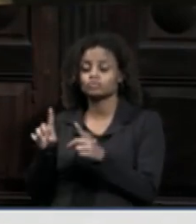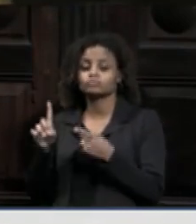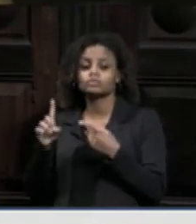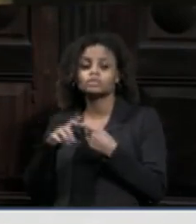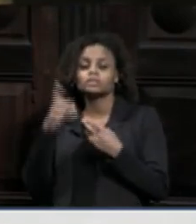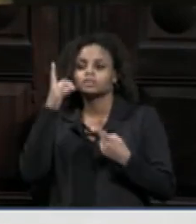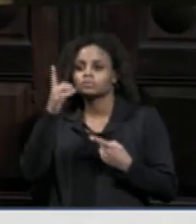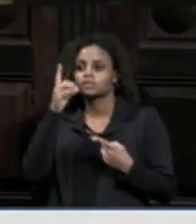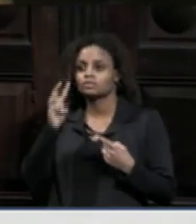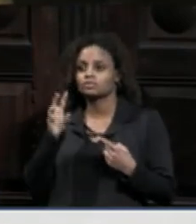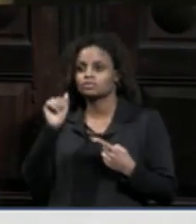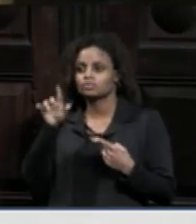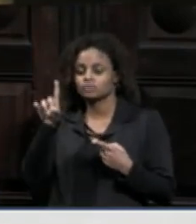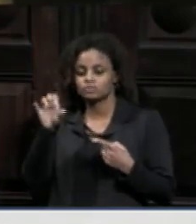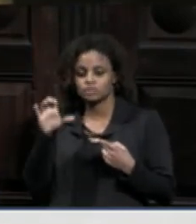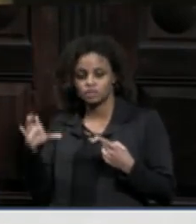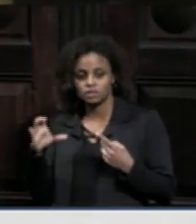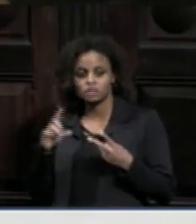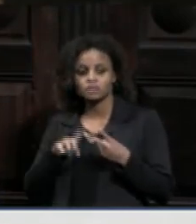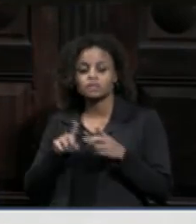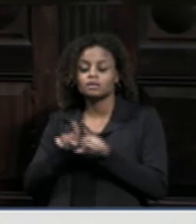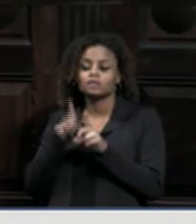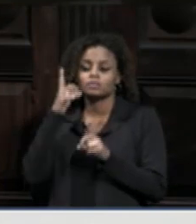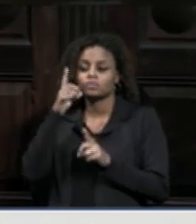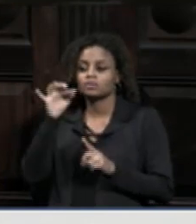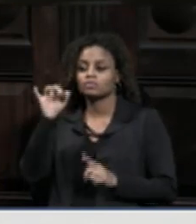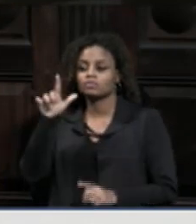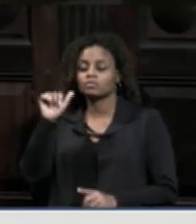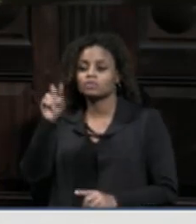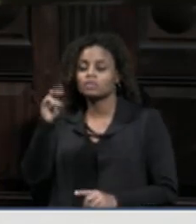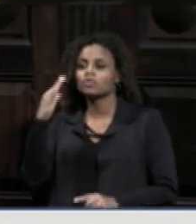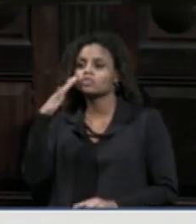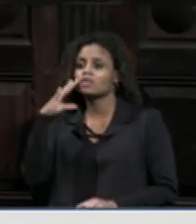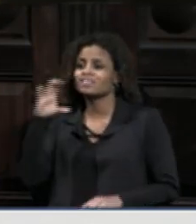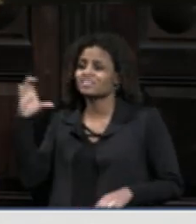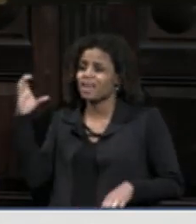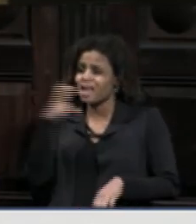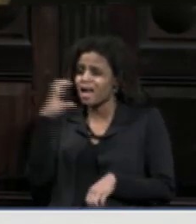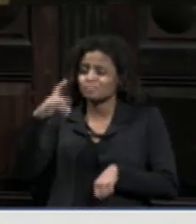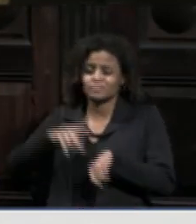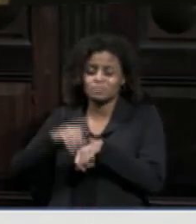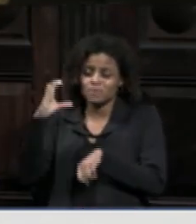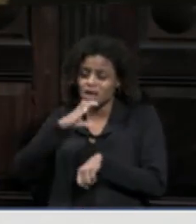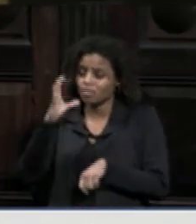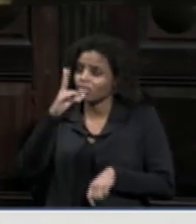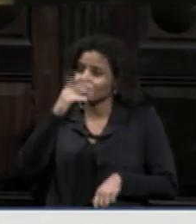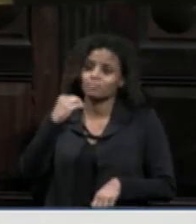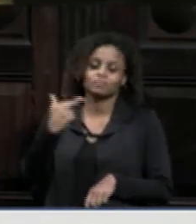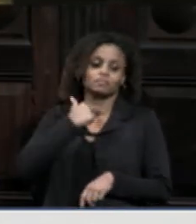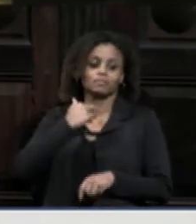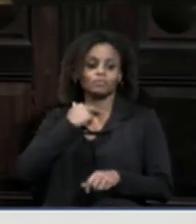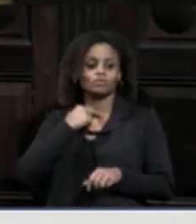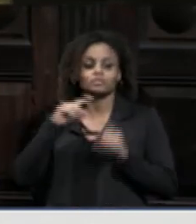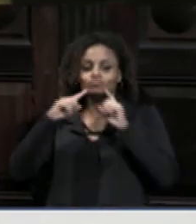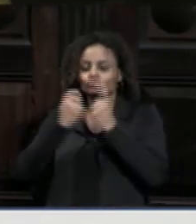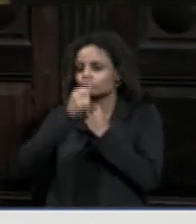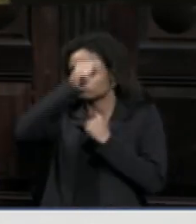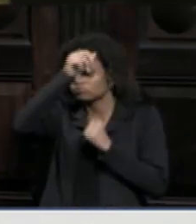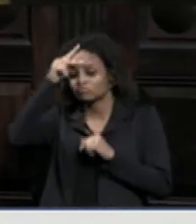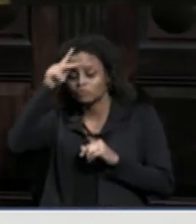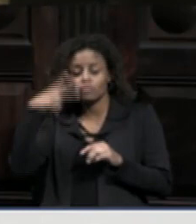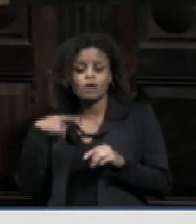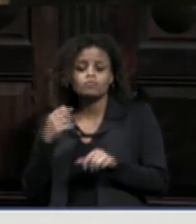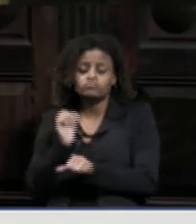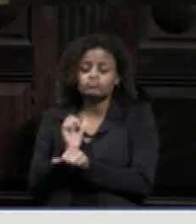gente está entendendo que é urgente a necessidade dessa audiência pública. Então, eu espero que Vossas Excelências possam conversar com o deputado